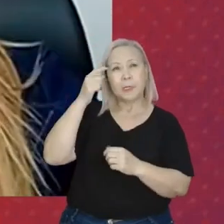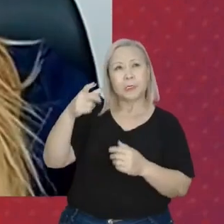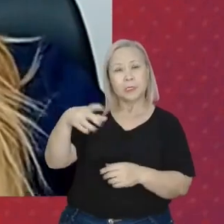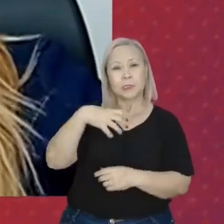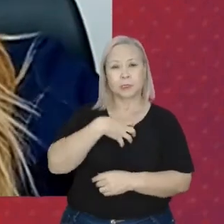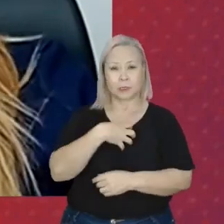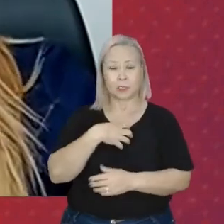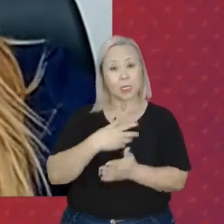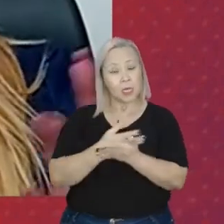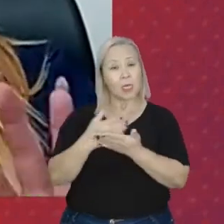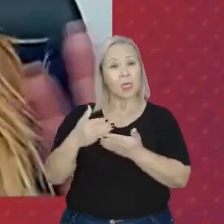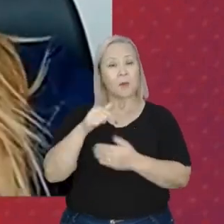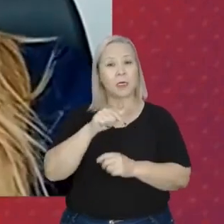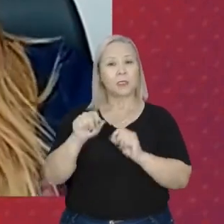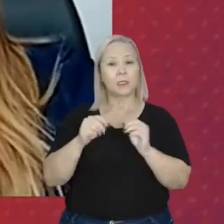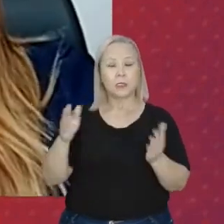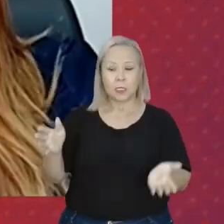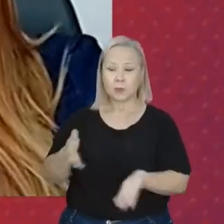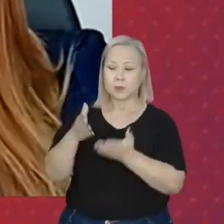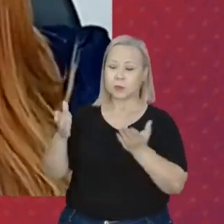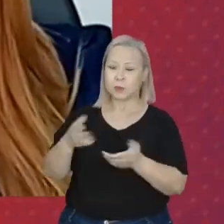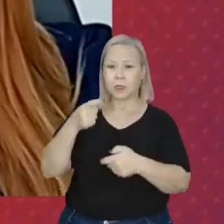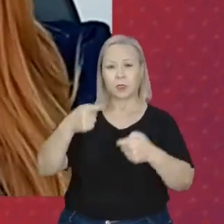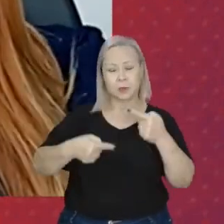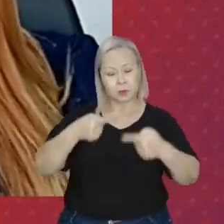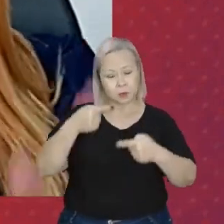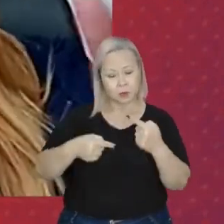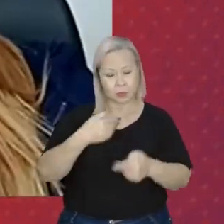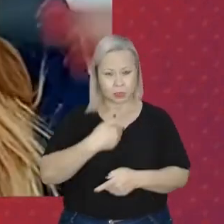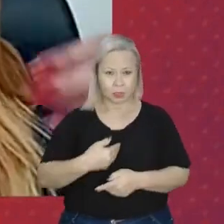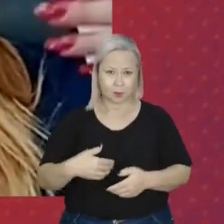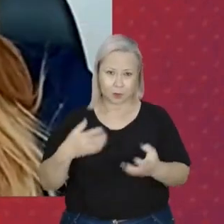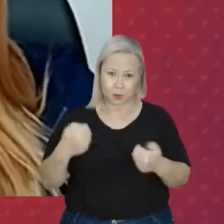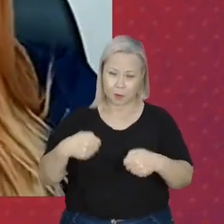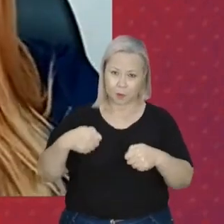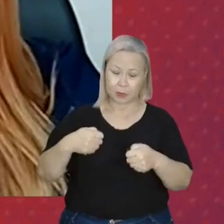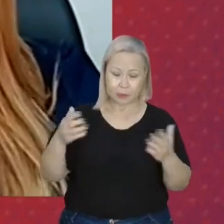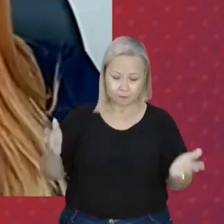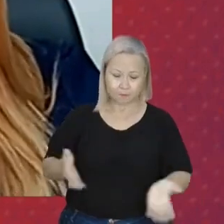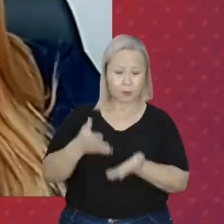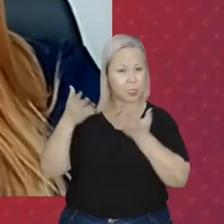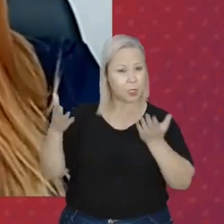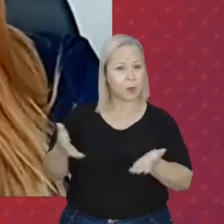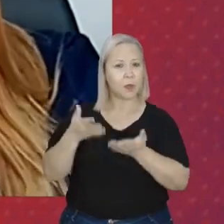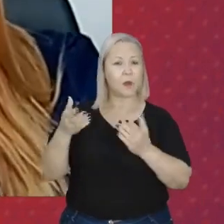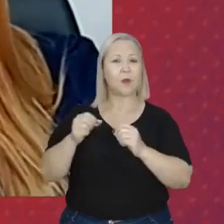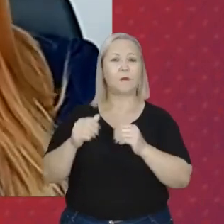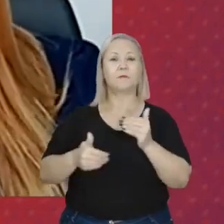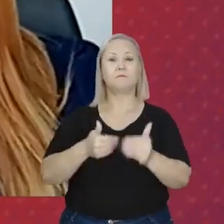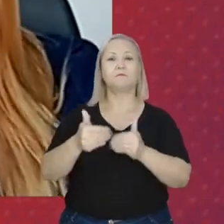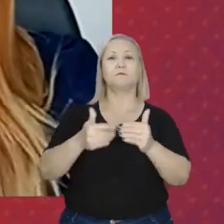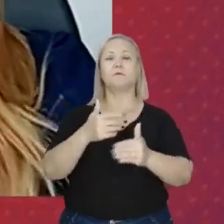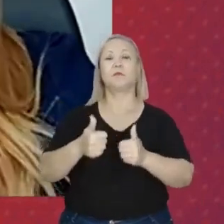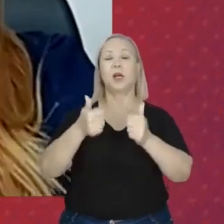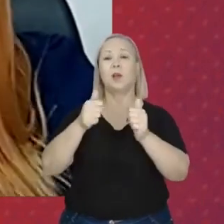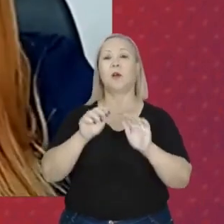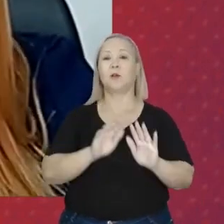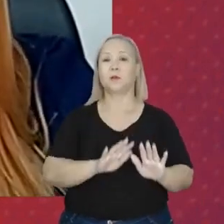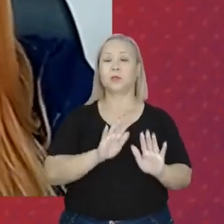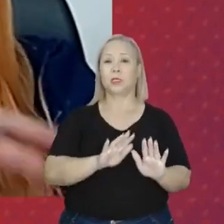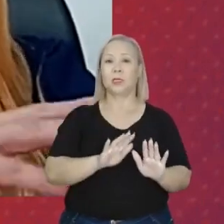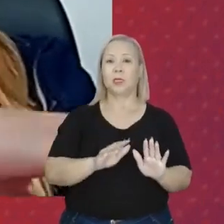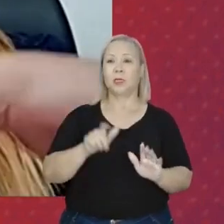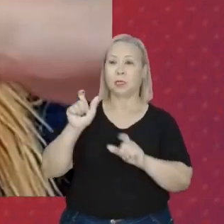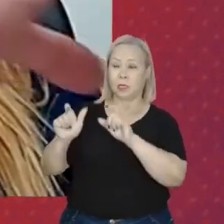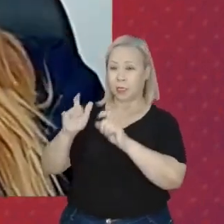partir dele, incidia nas outras políticas públicas, né, ia promovendo avanços que ficavam para as pessoas